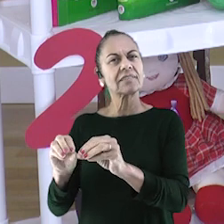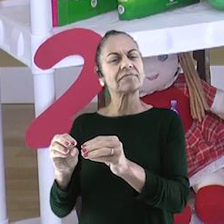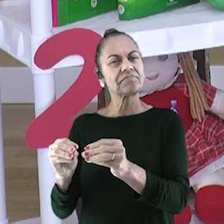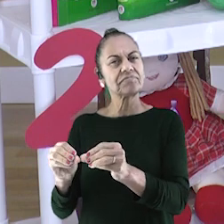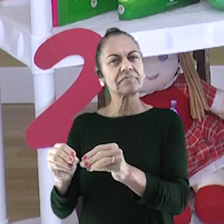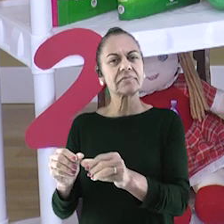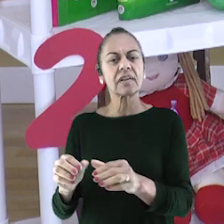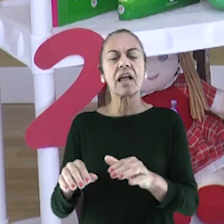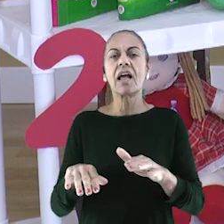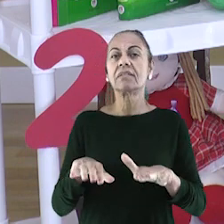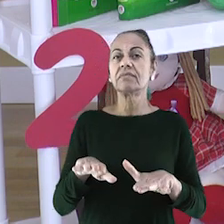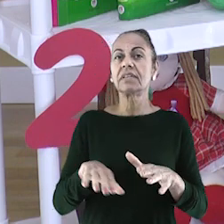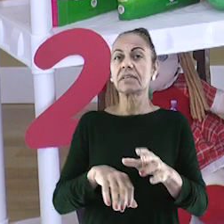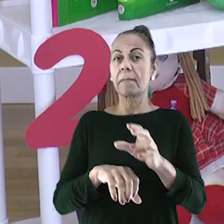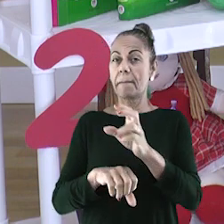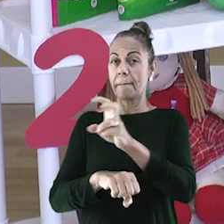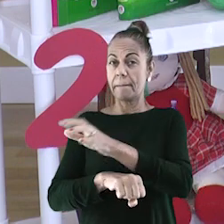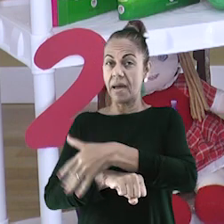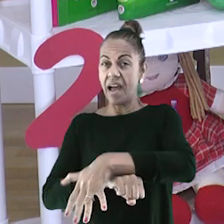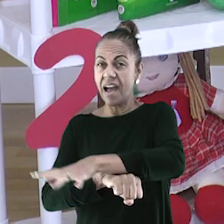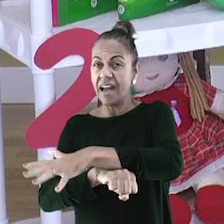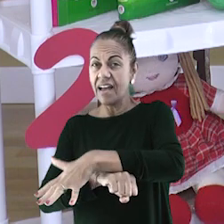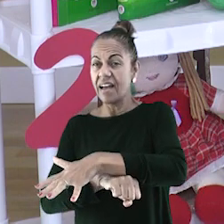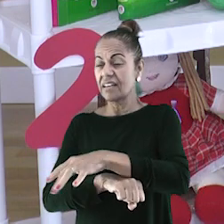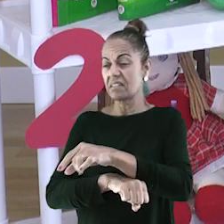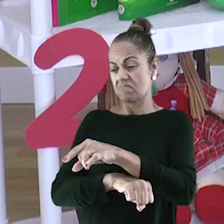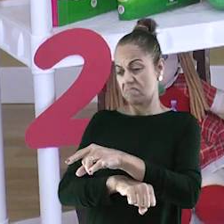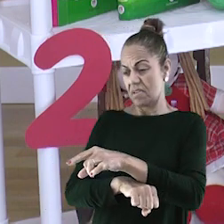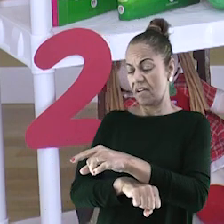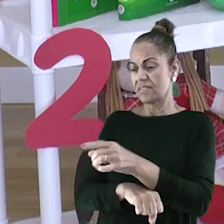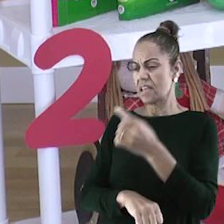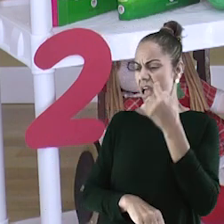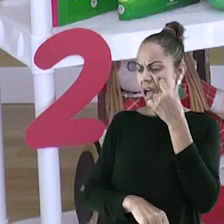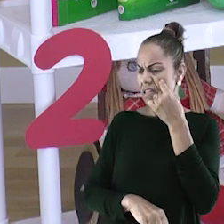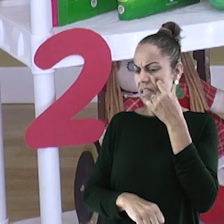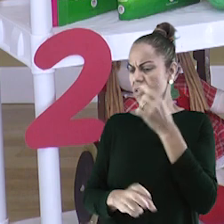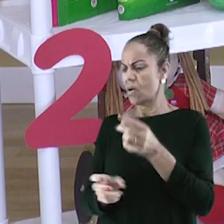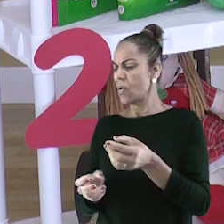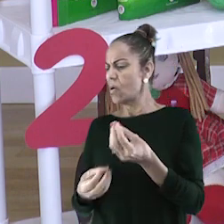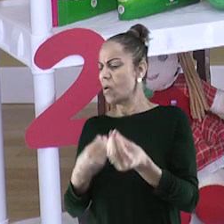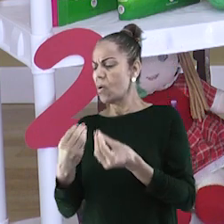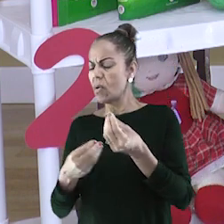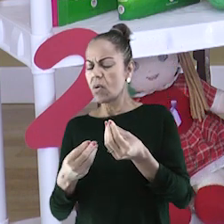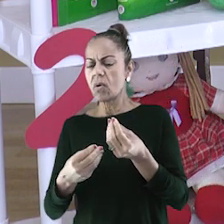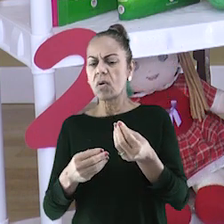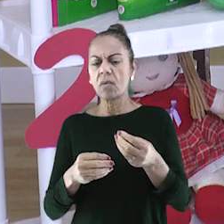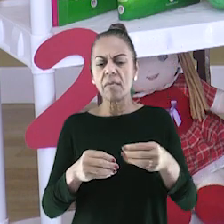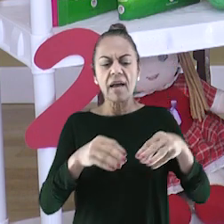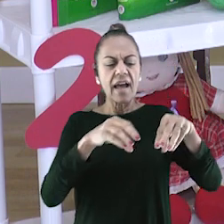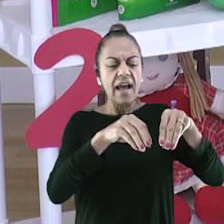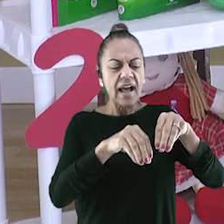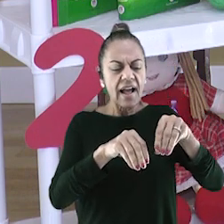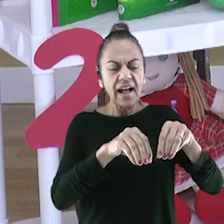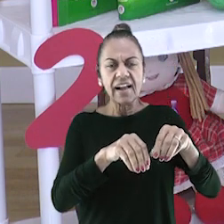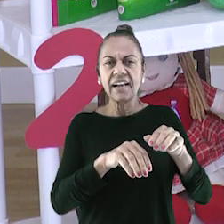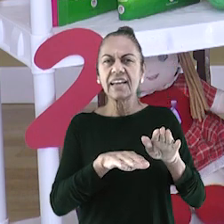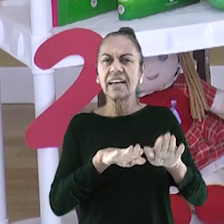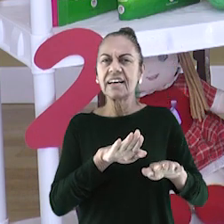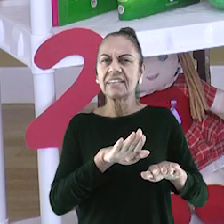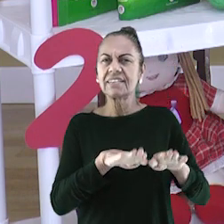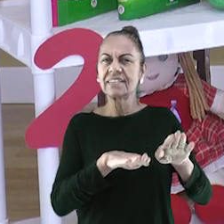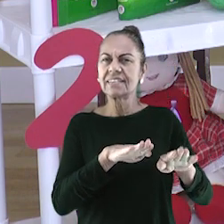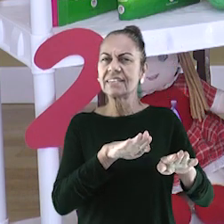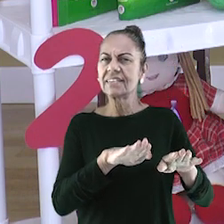nos arranhando. Enquanto a terra, ela é mais macia. Quando for à praia ou em algum parquinho que tem areia,